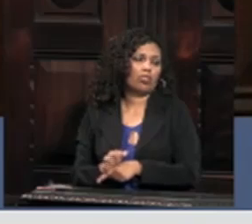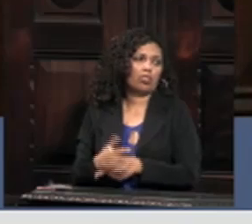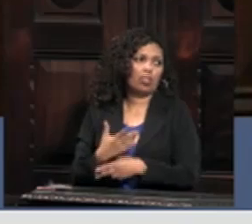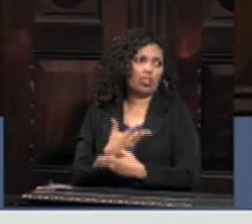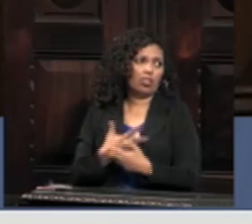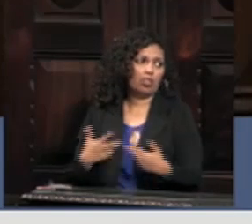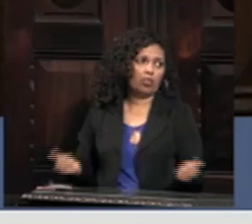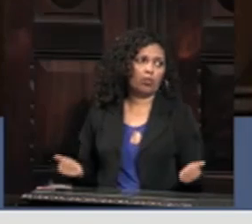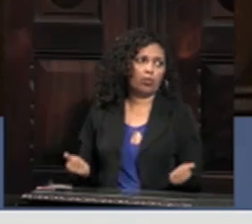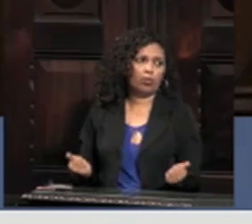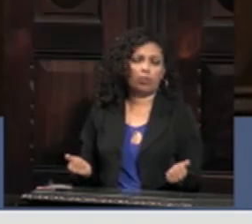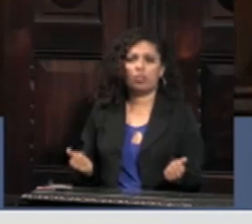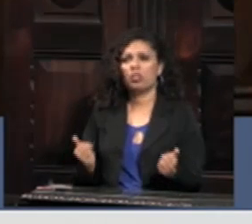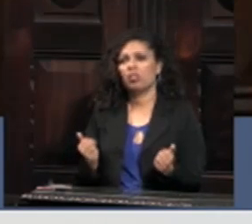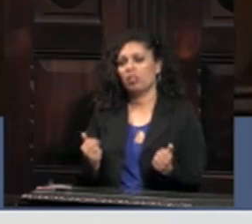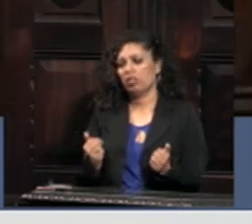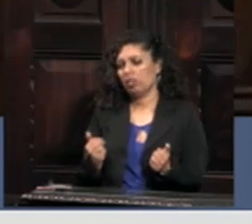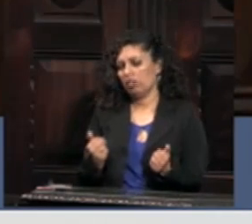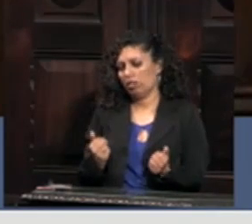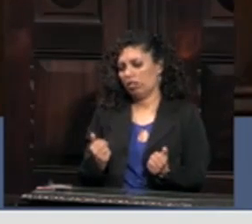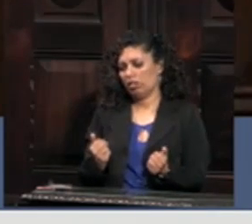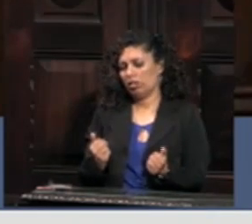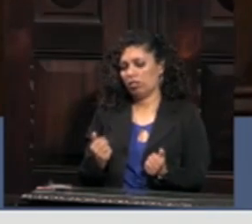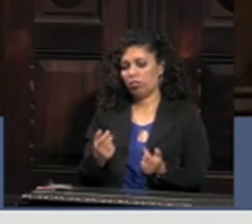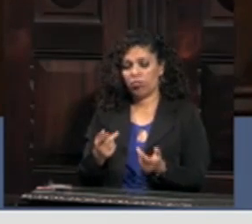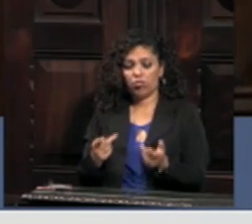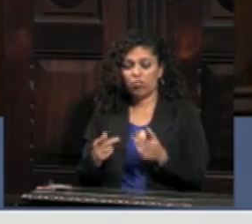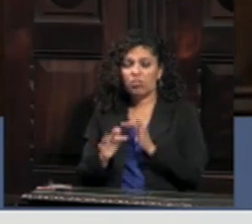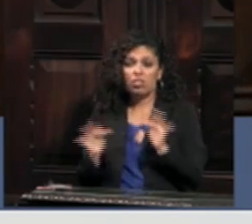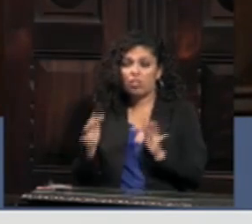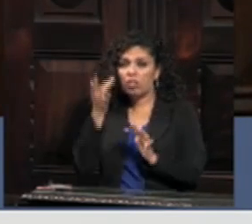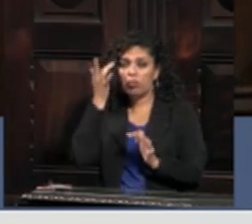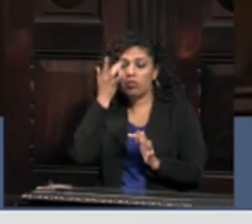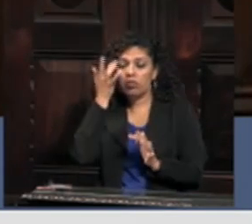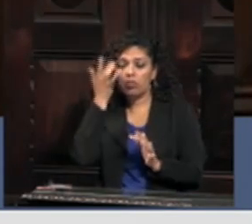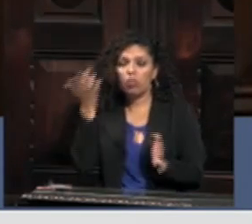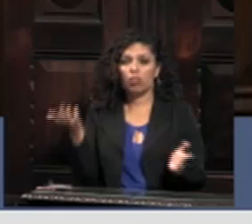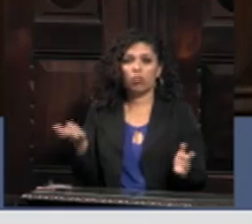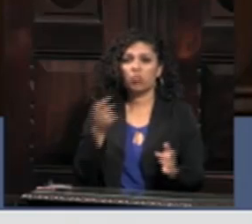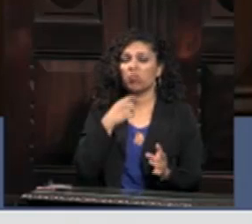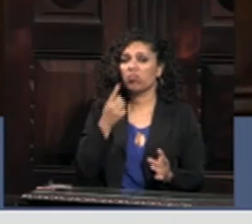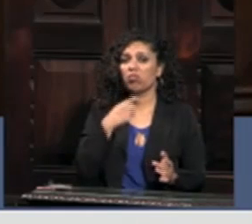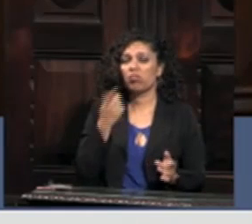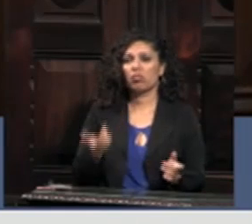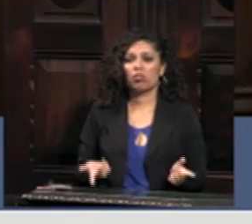de cirurgias simples, como de catarata, para não dizer